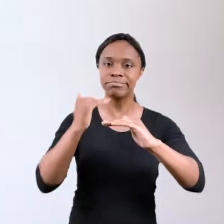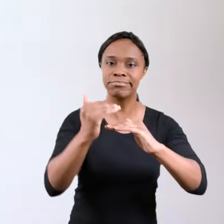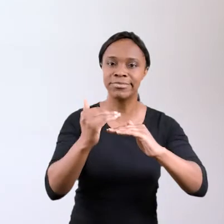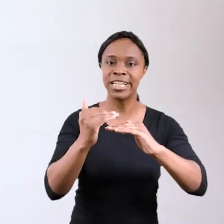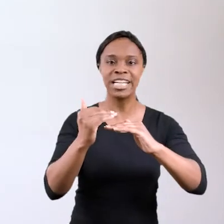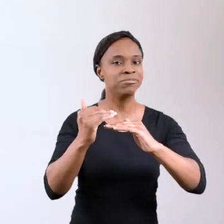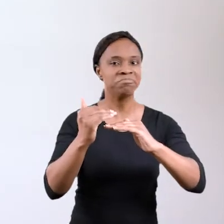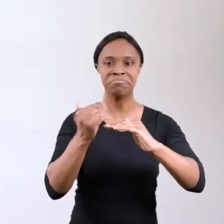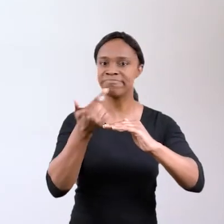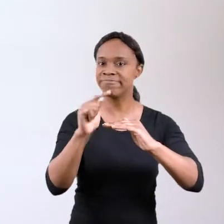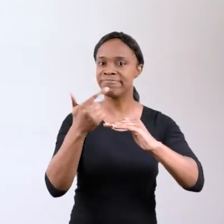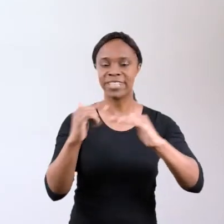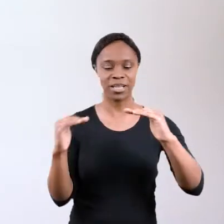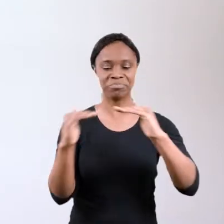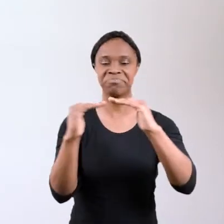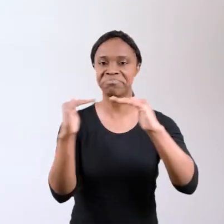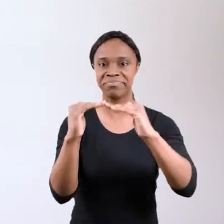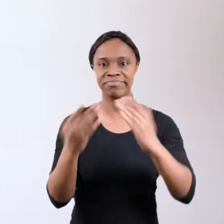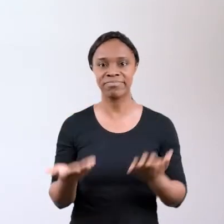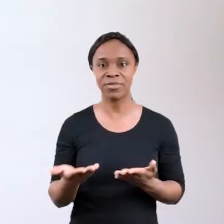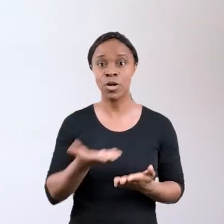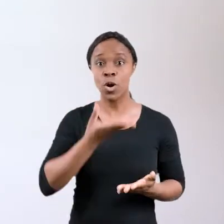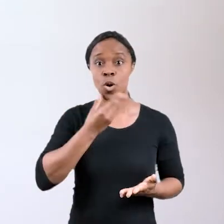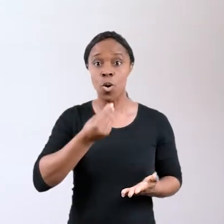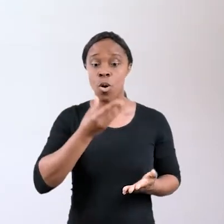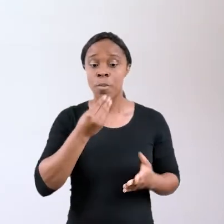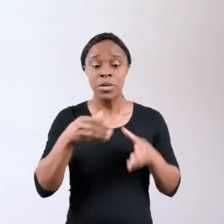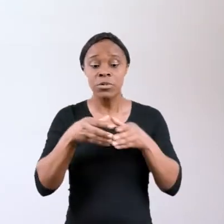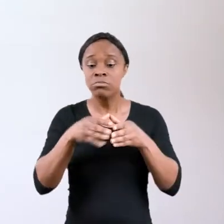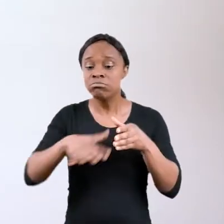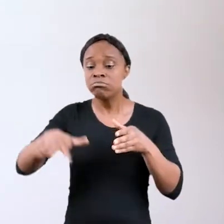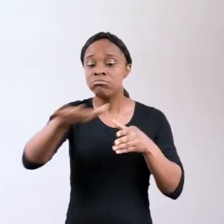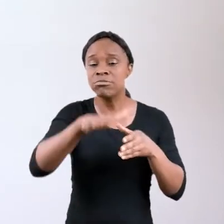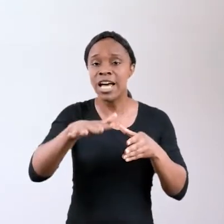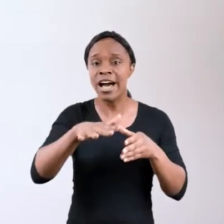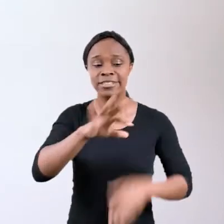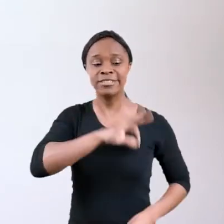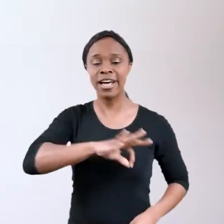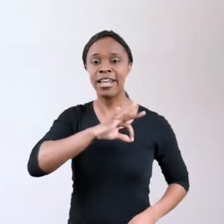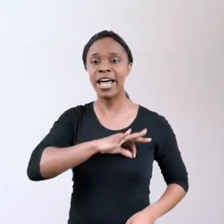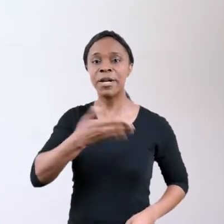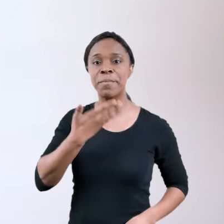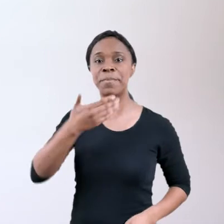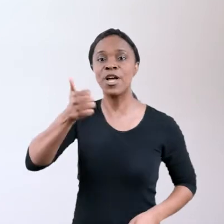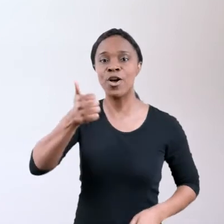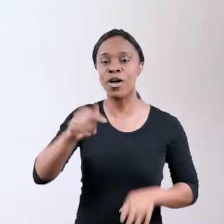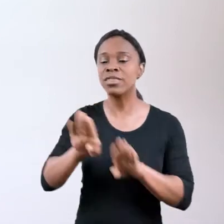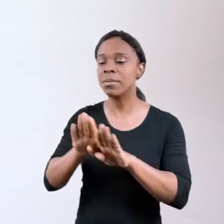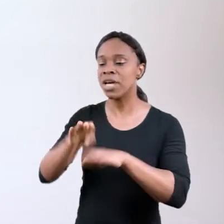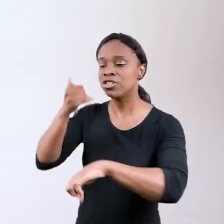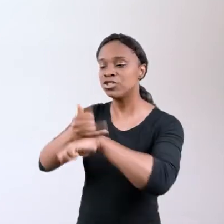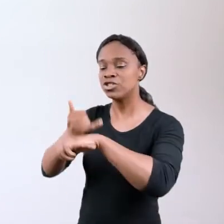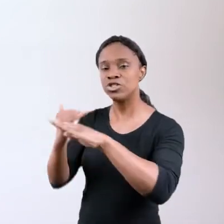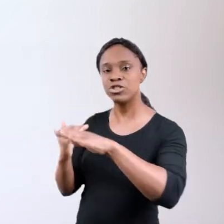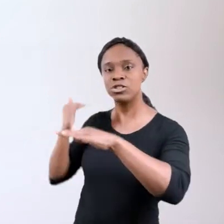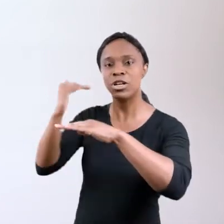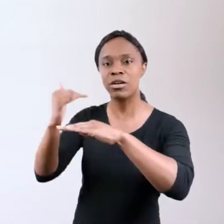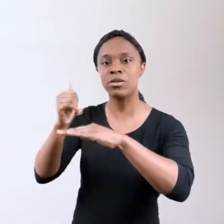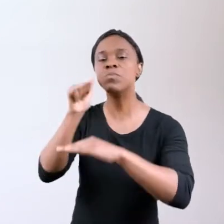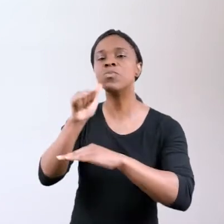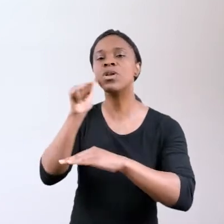desigual. Enquanto homens se concentram nos postos de maior remuneração e nos cargos de chefia, as mulheres